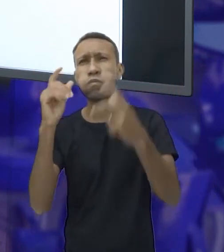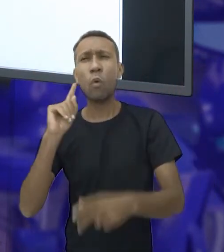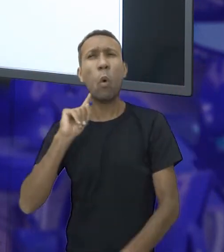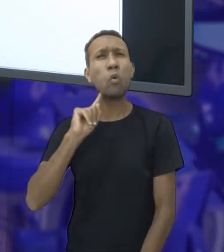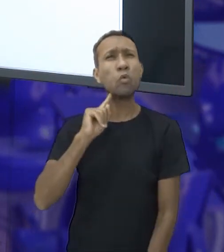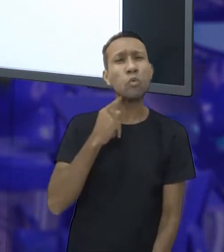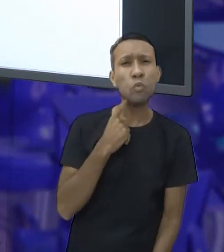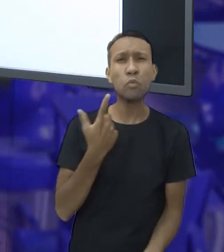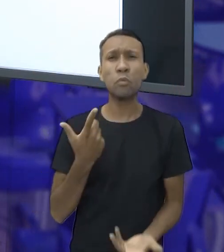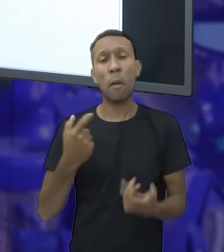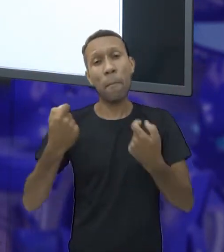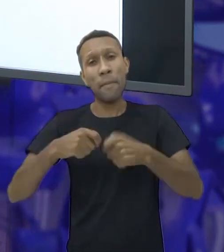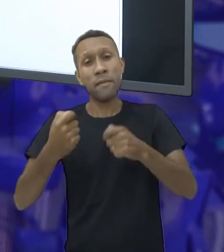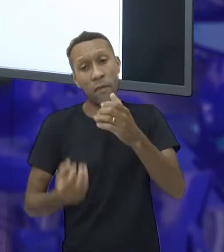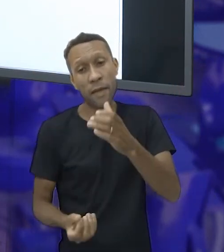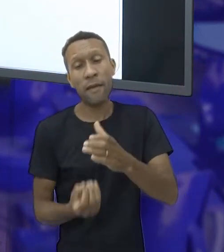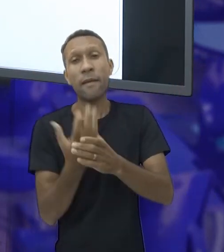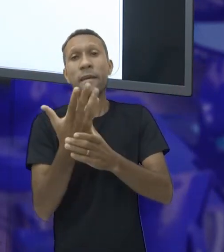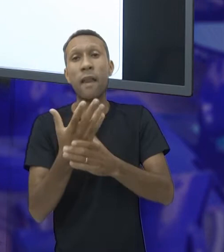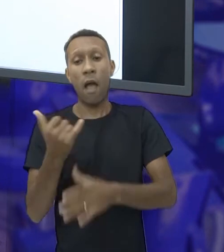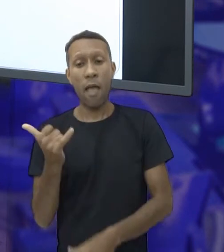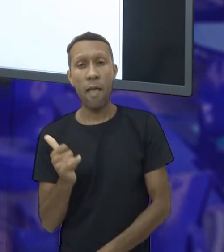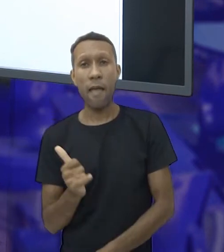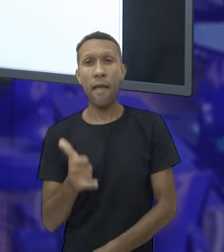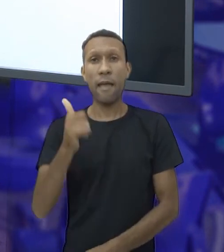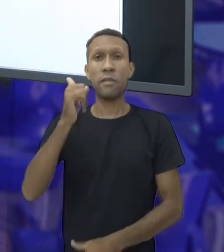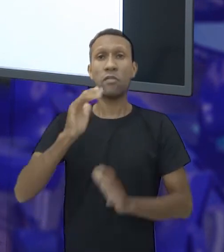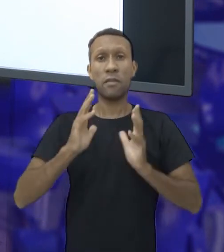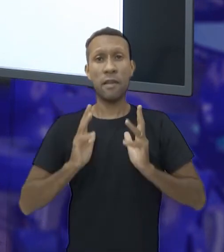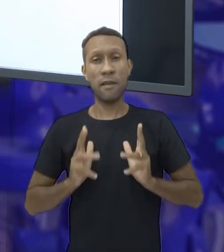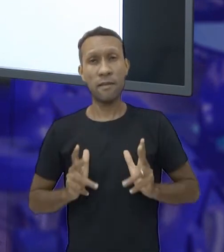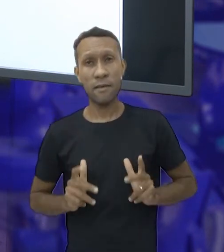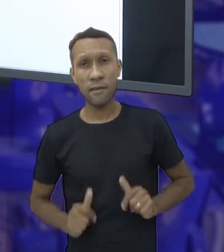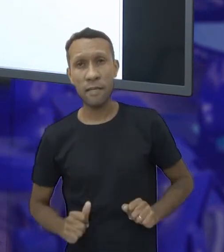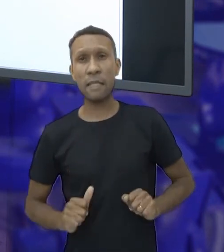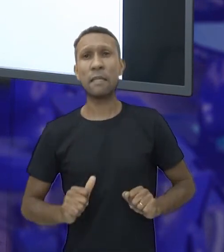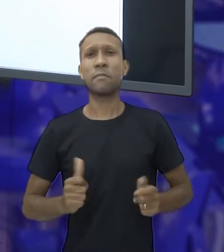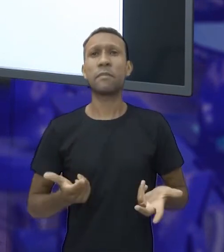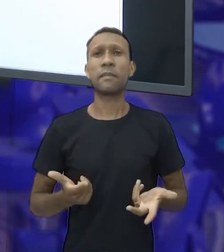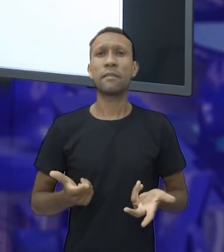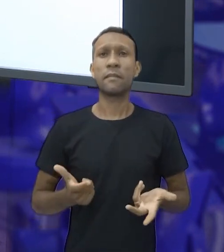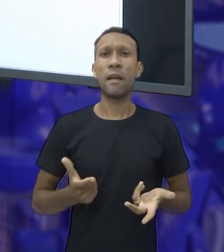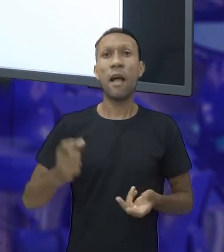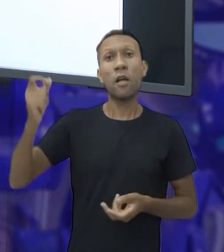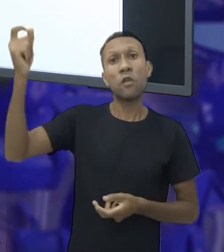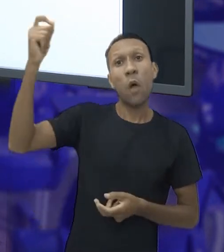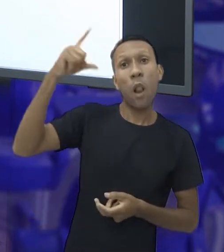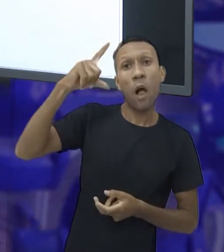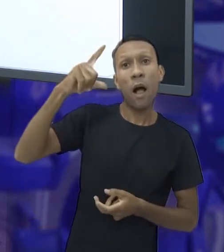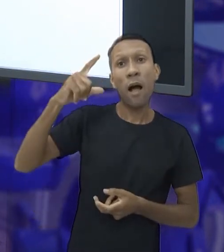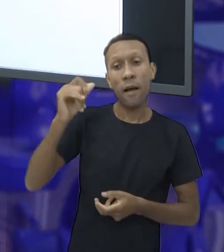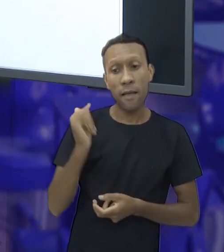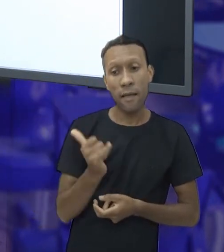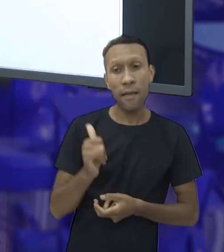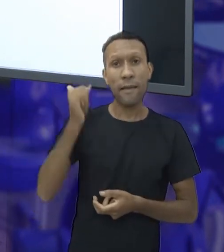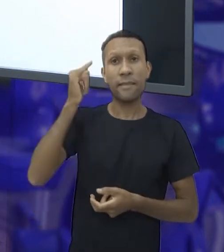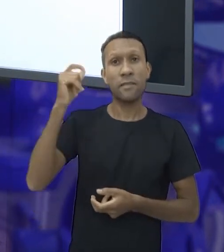criar energias limpas, a eólica, a maré motriz, a solar,